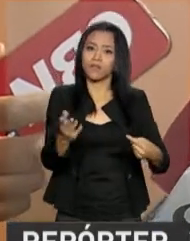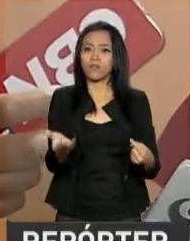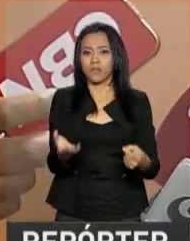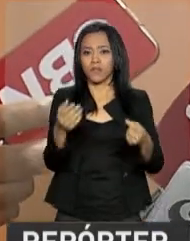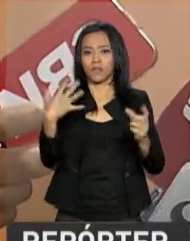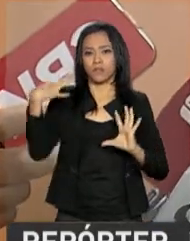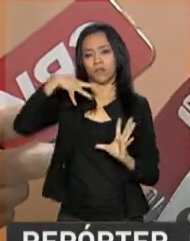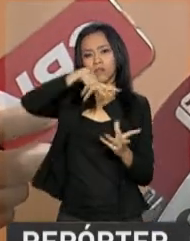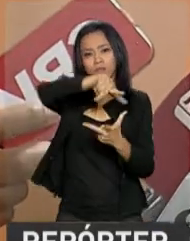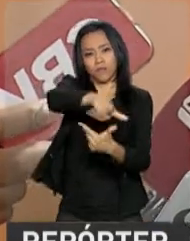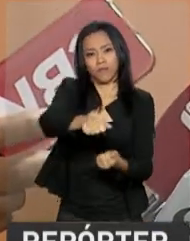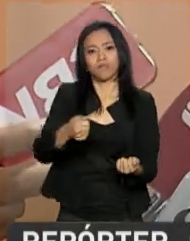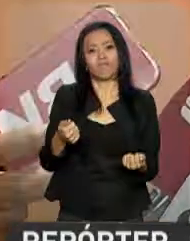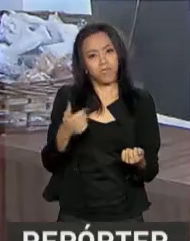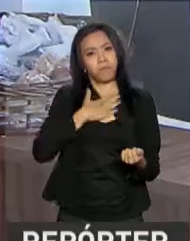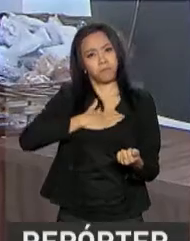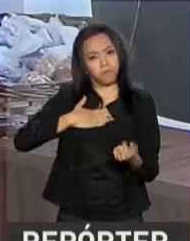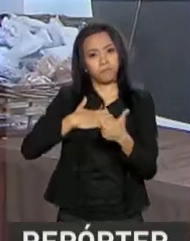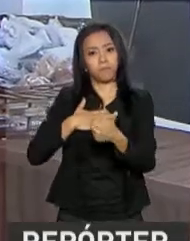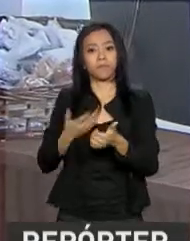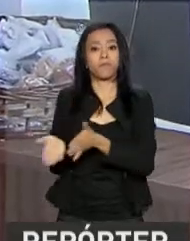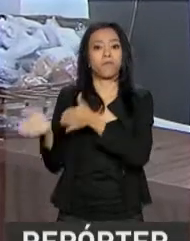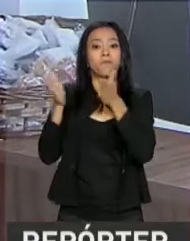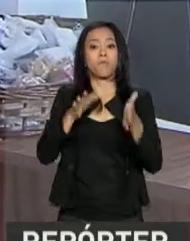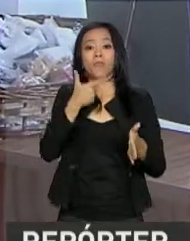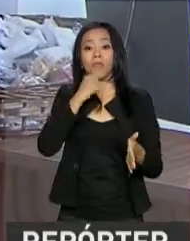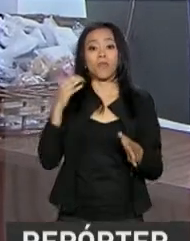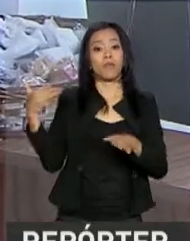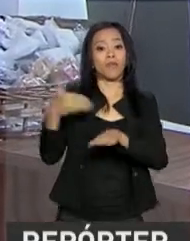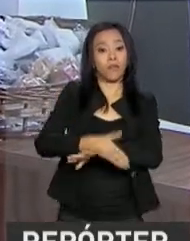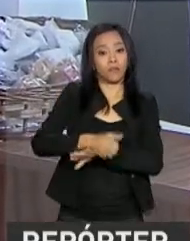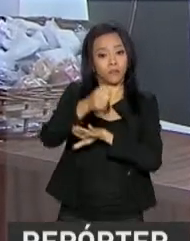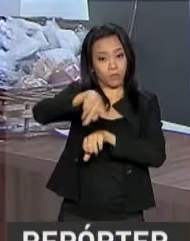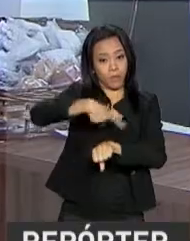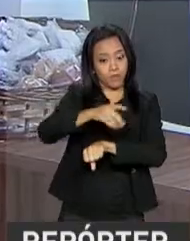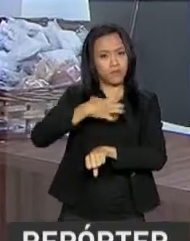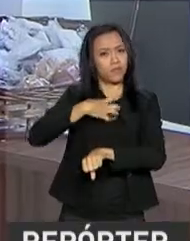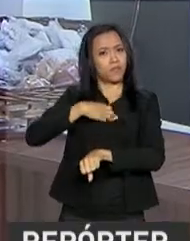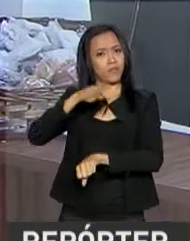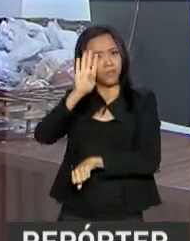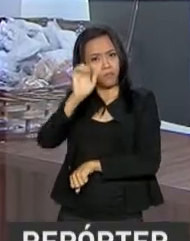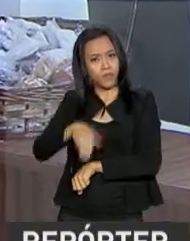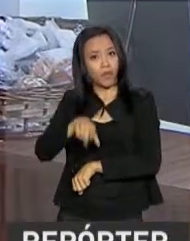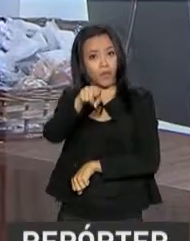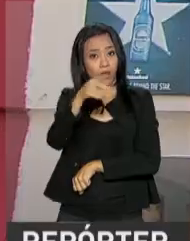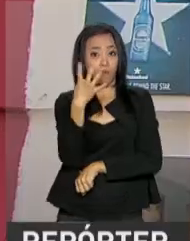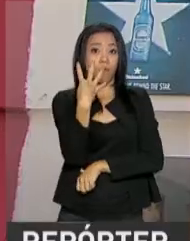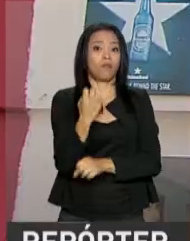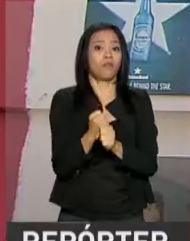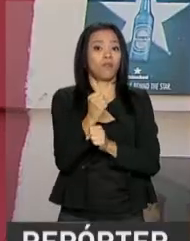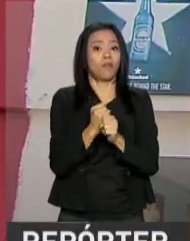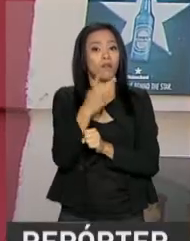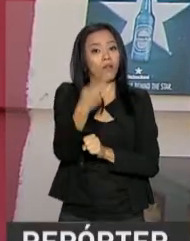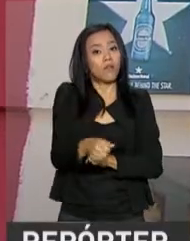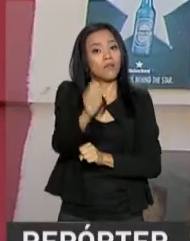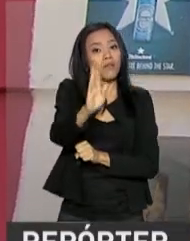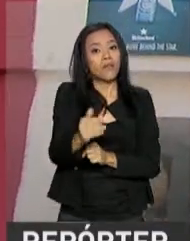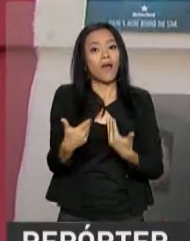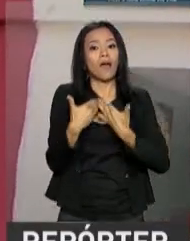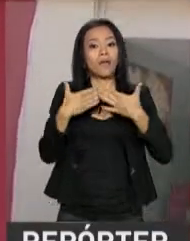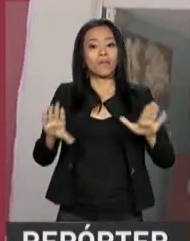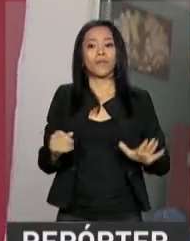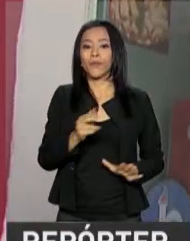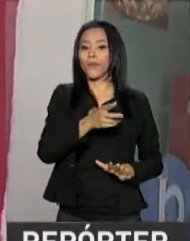com a política satisfatória e que inventar o país se sente bem recebido há quatro anos no brasil amaral abriu um restaurante